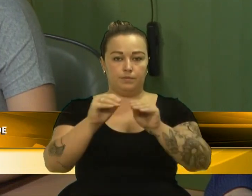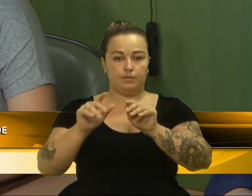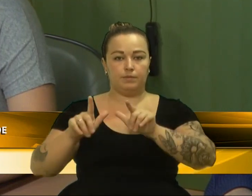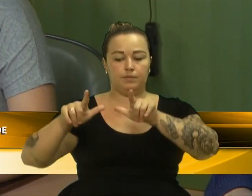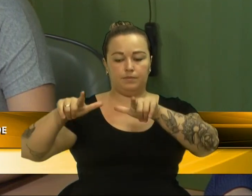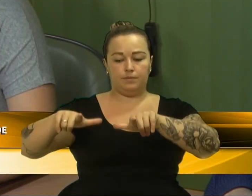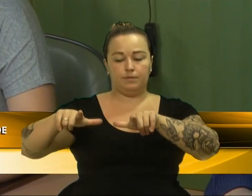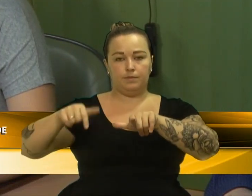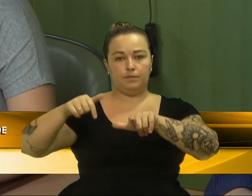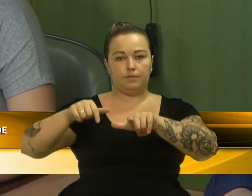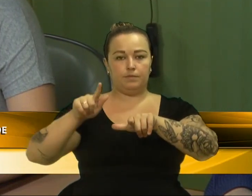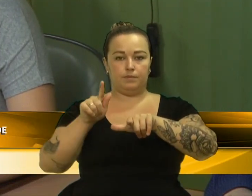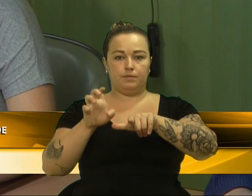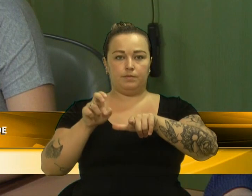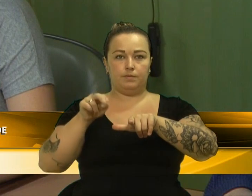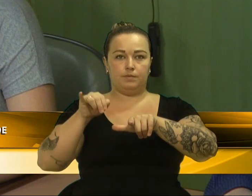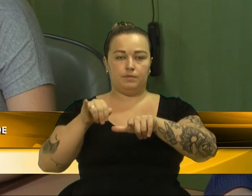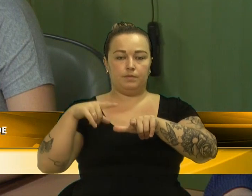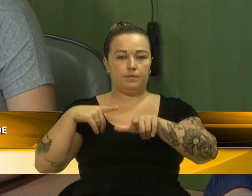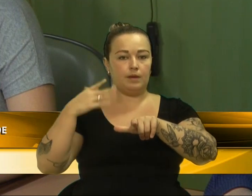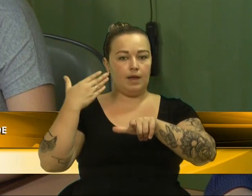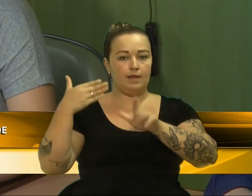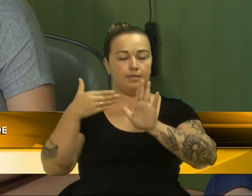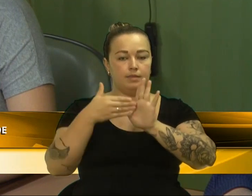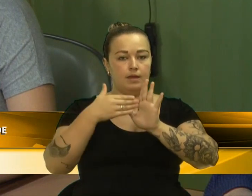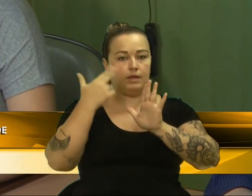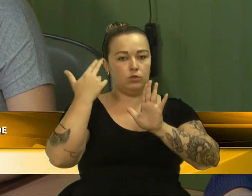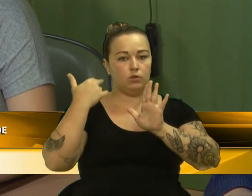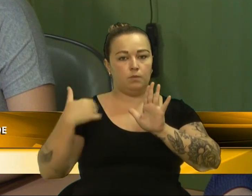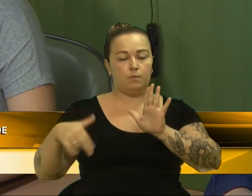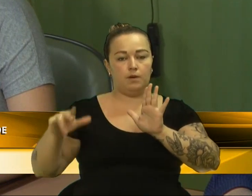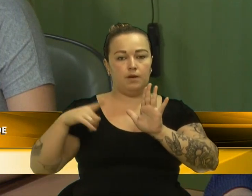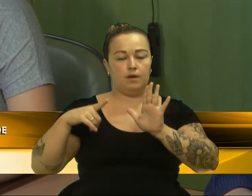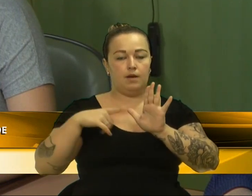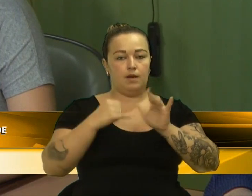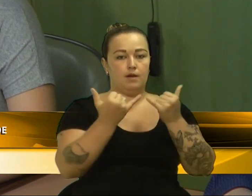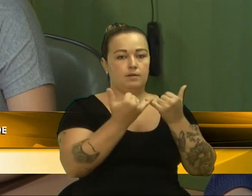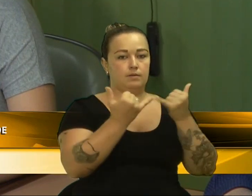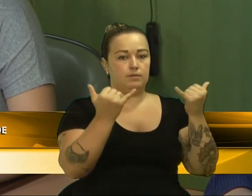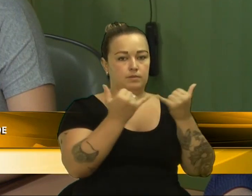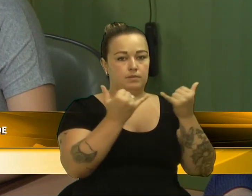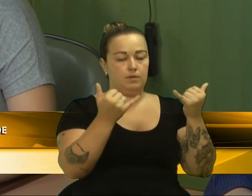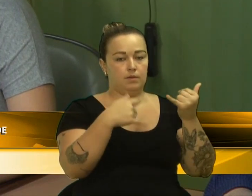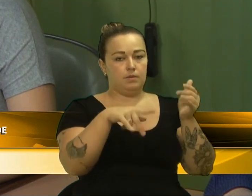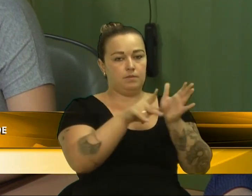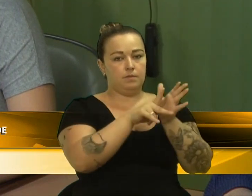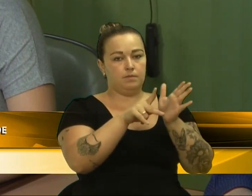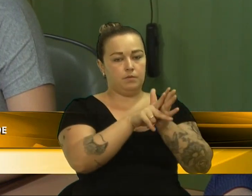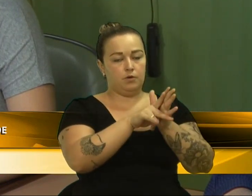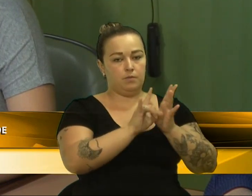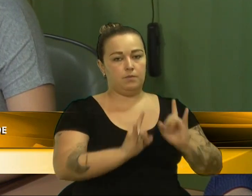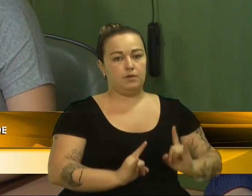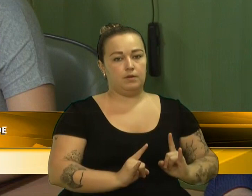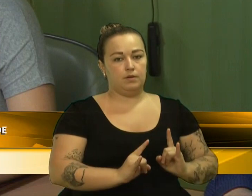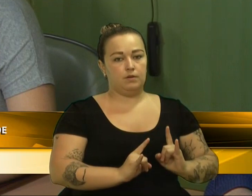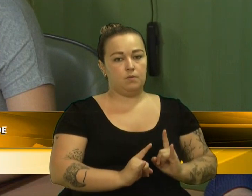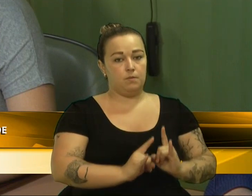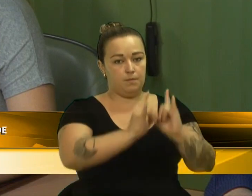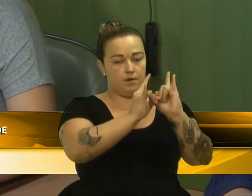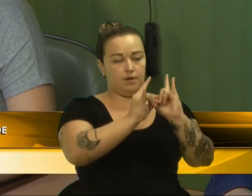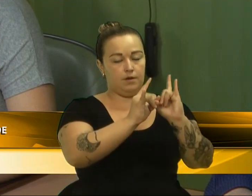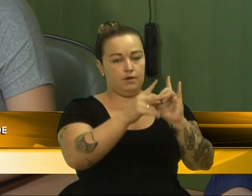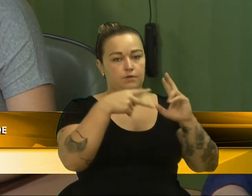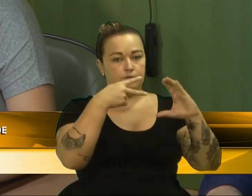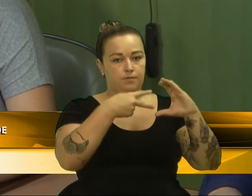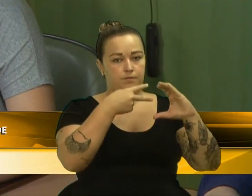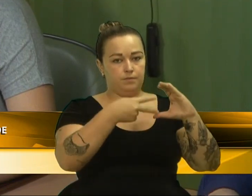Geni Petef, até que seja normalizado o fornecimento de energia elétrica às dependências da Sala das Sessões Deputado Nadir